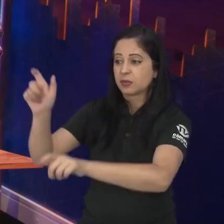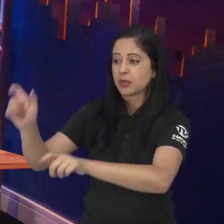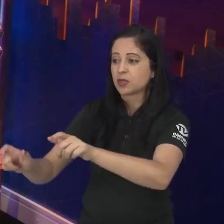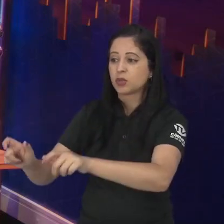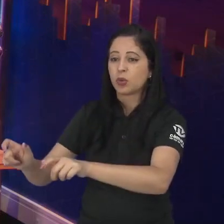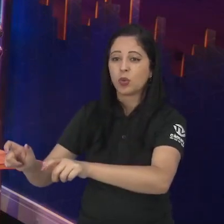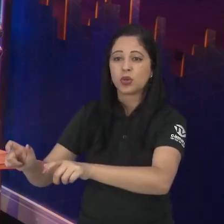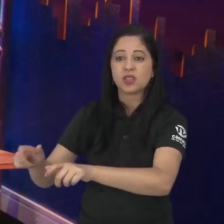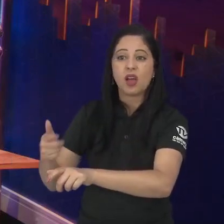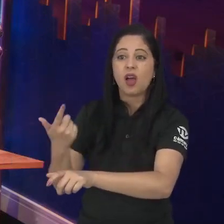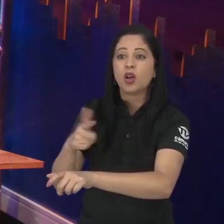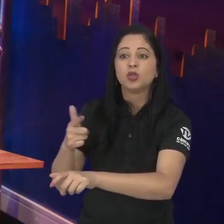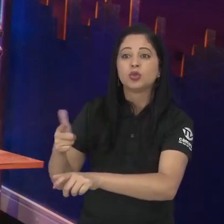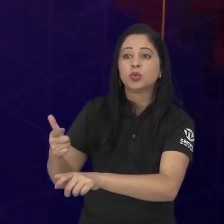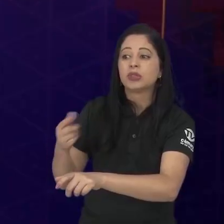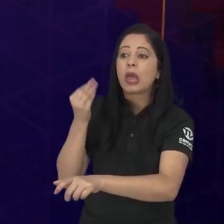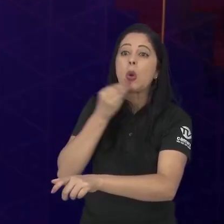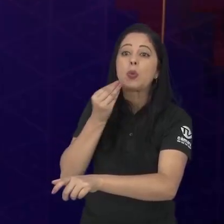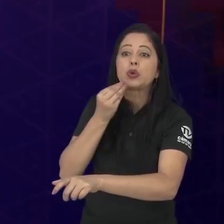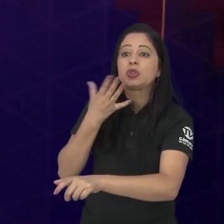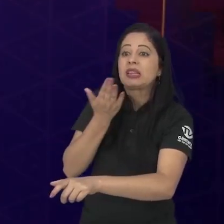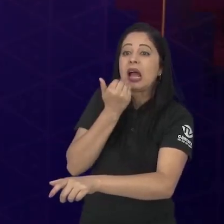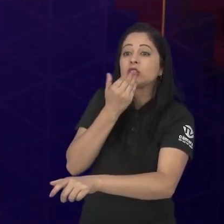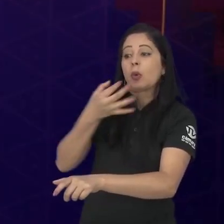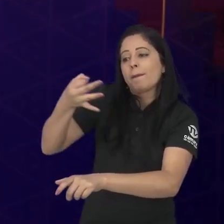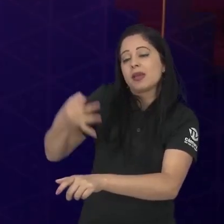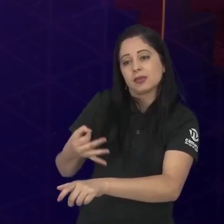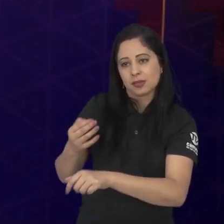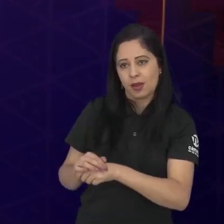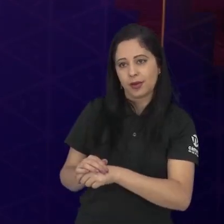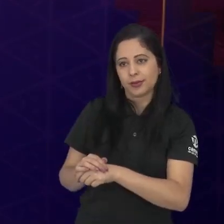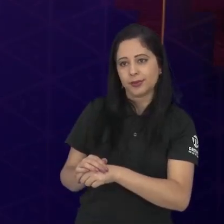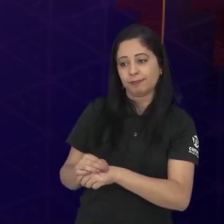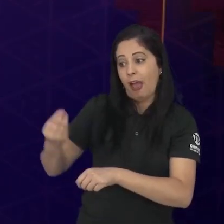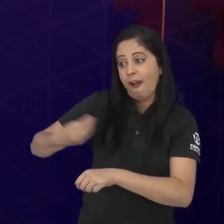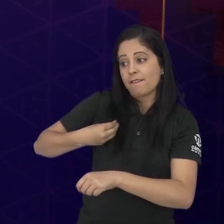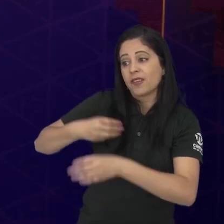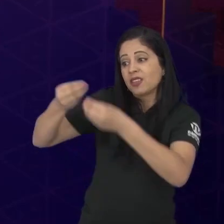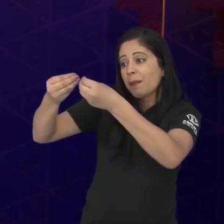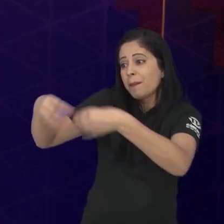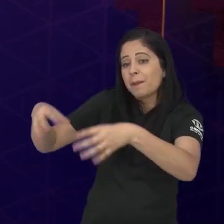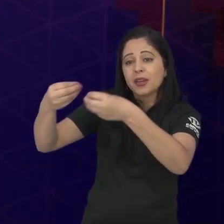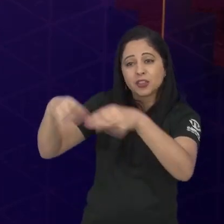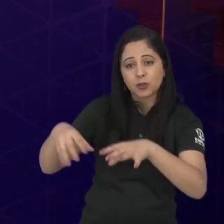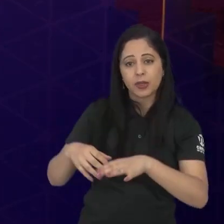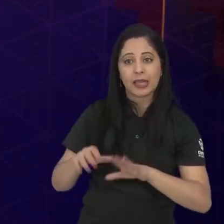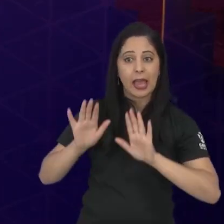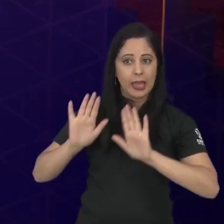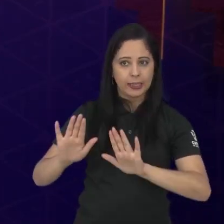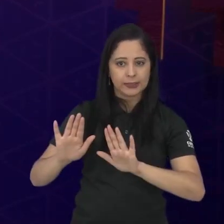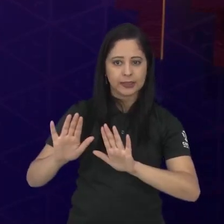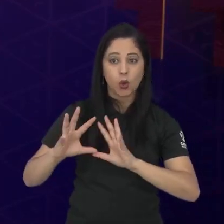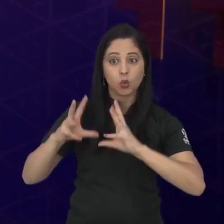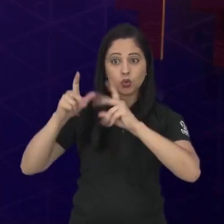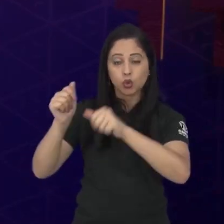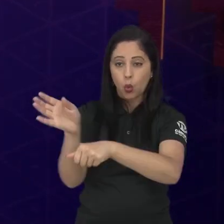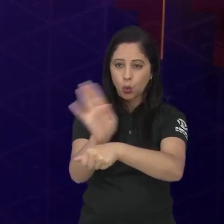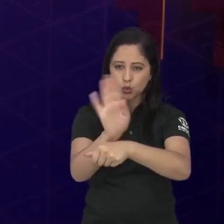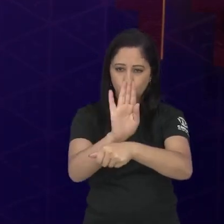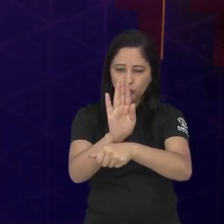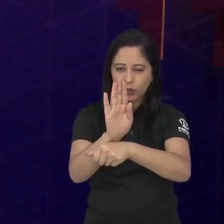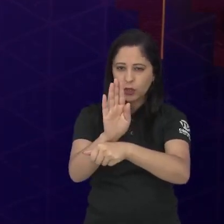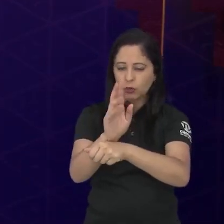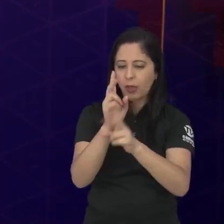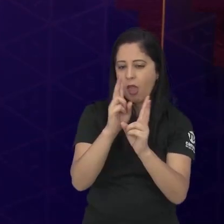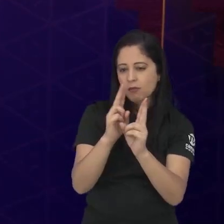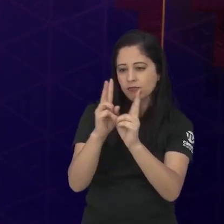alimentar direito. Isso prejudica ela. Então, acho que todas essas séries da ficção e da realidade também trazem